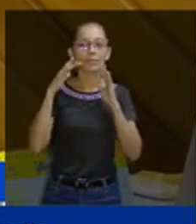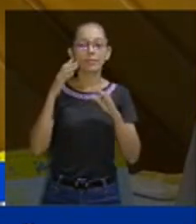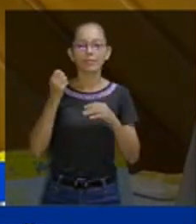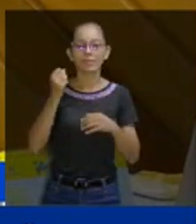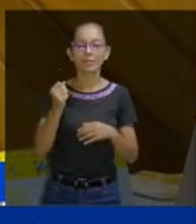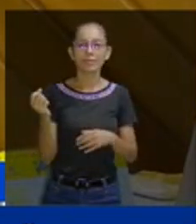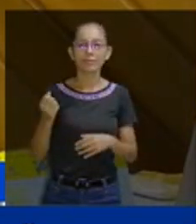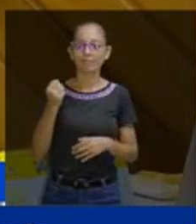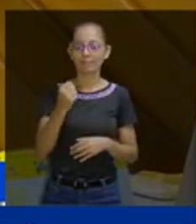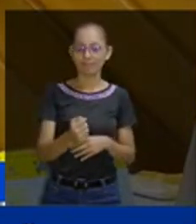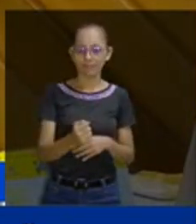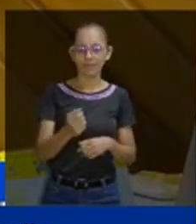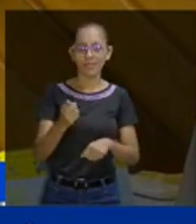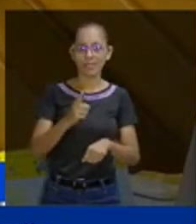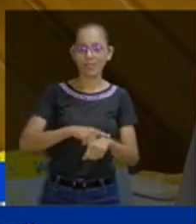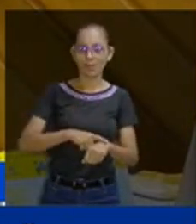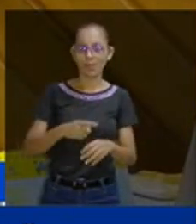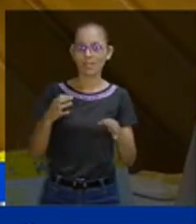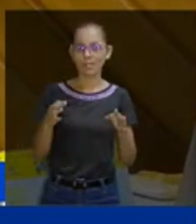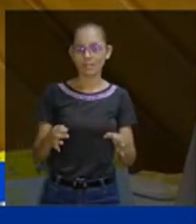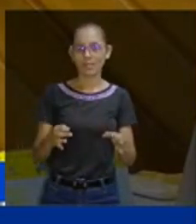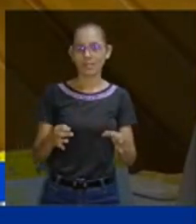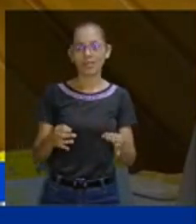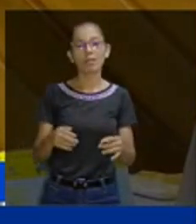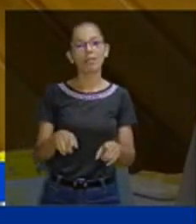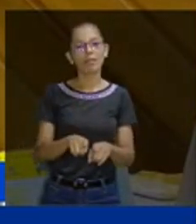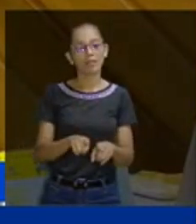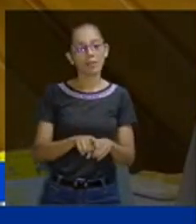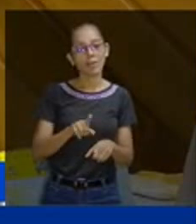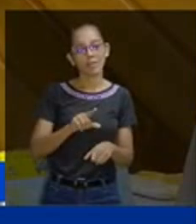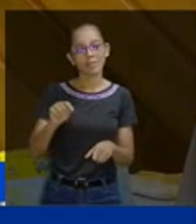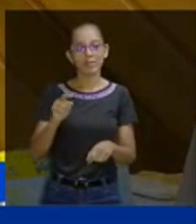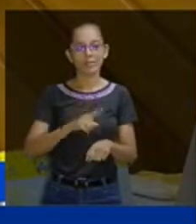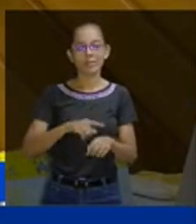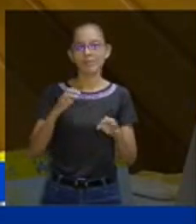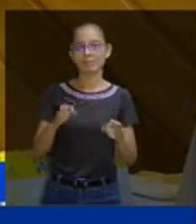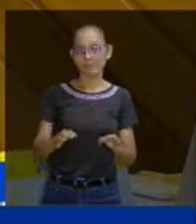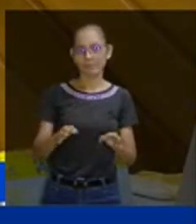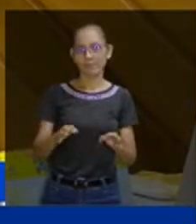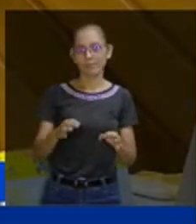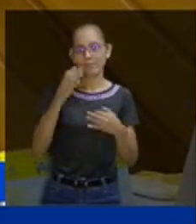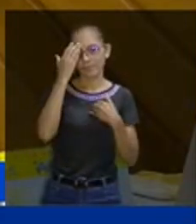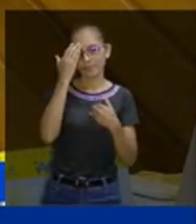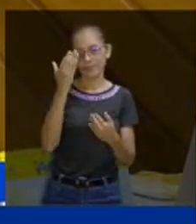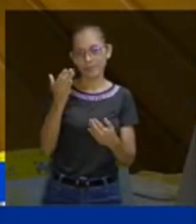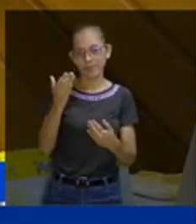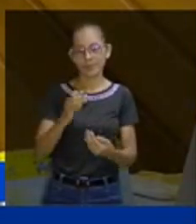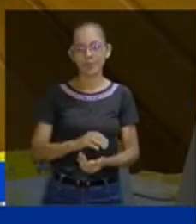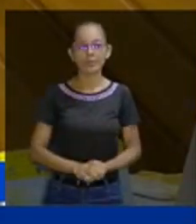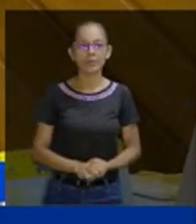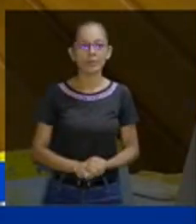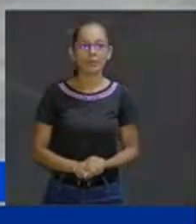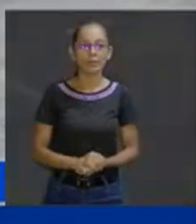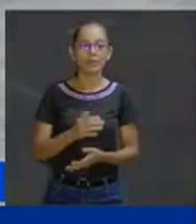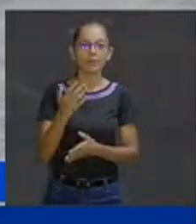melhores, estou saindo no momento exato também. Meu muito obrigada.